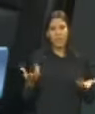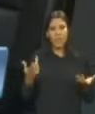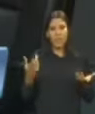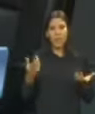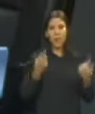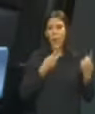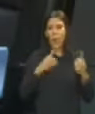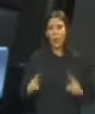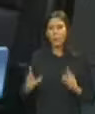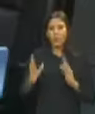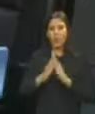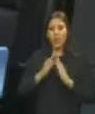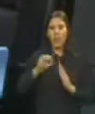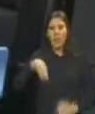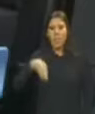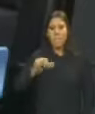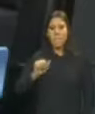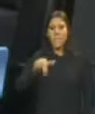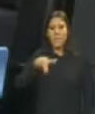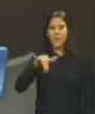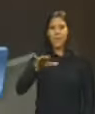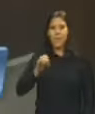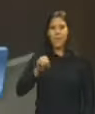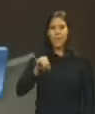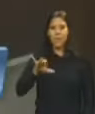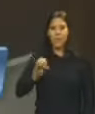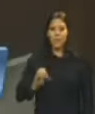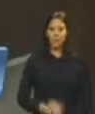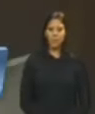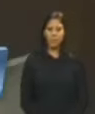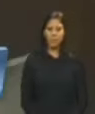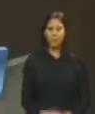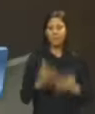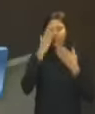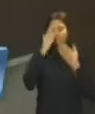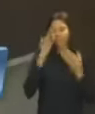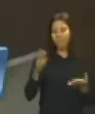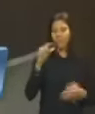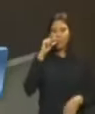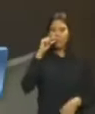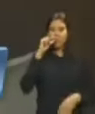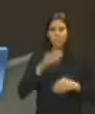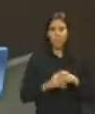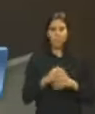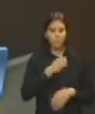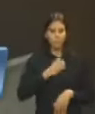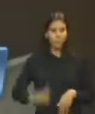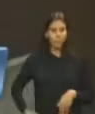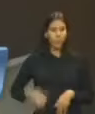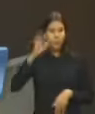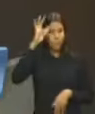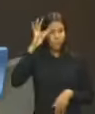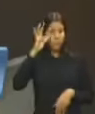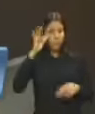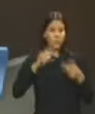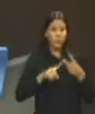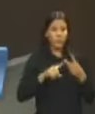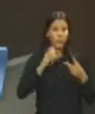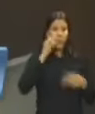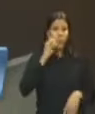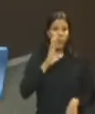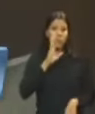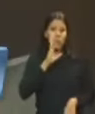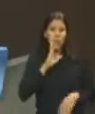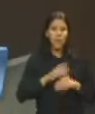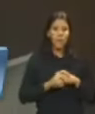antimanicomial. Parabéns. Muito grato, deputado Carlos. Deputado Fernando, deputado Osmar,